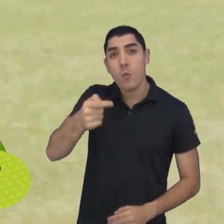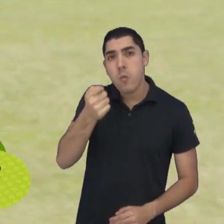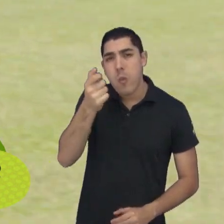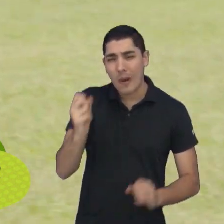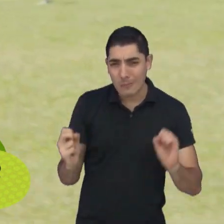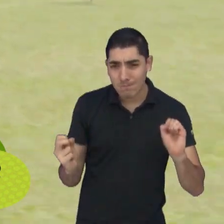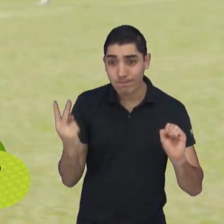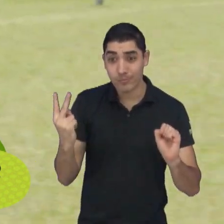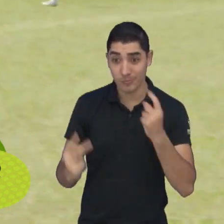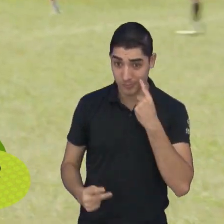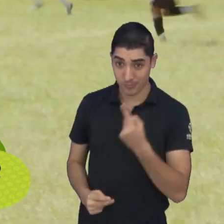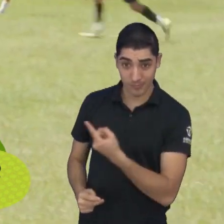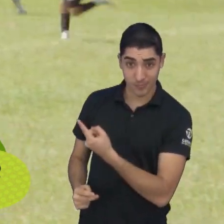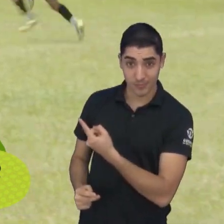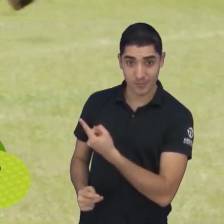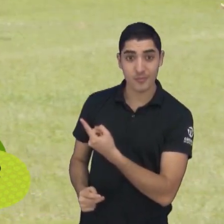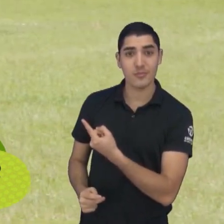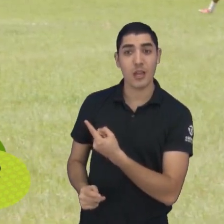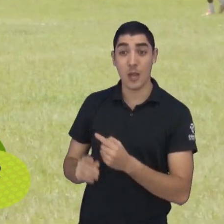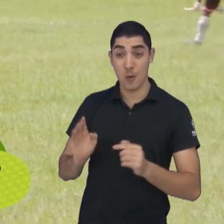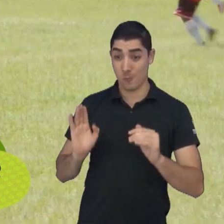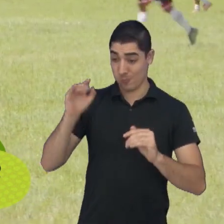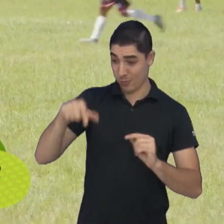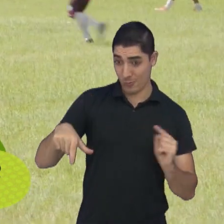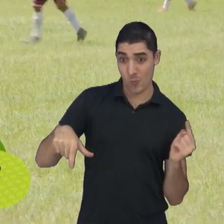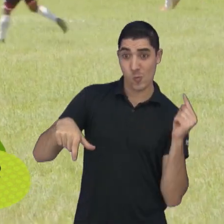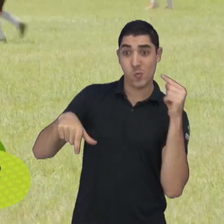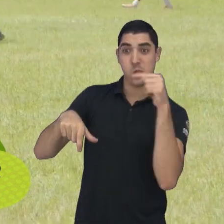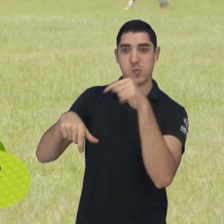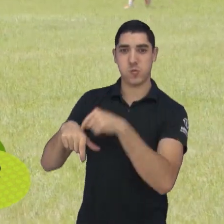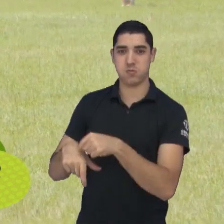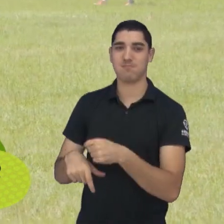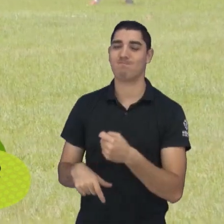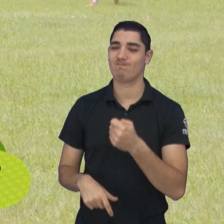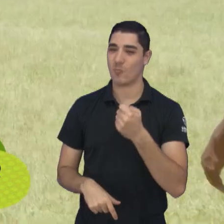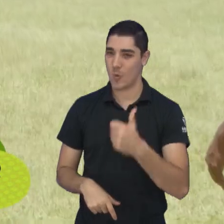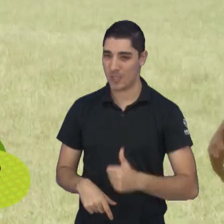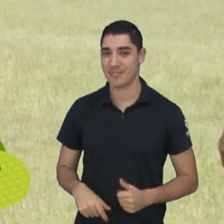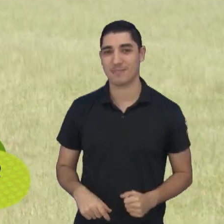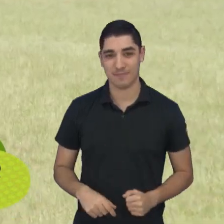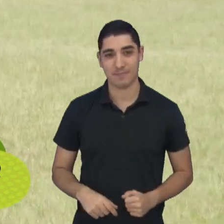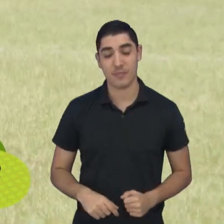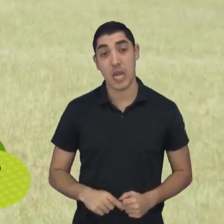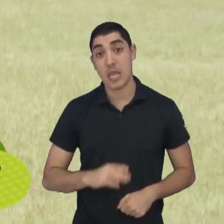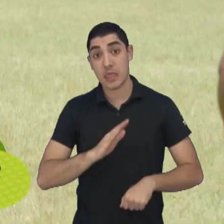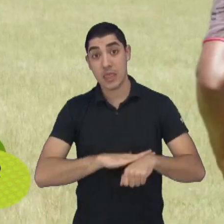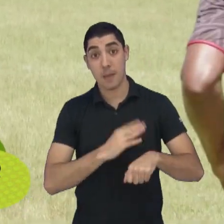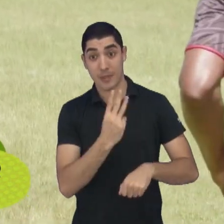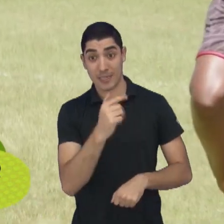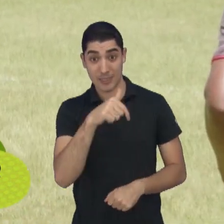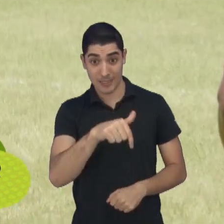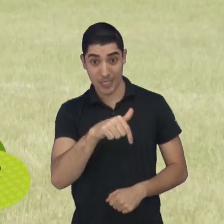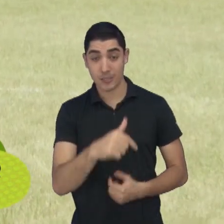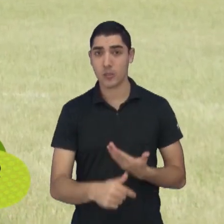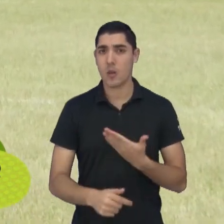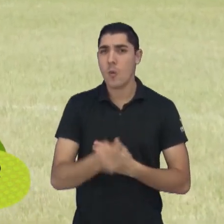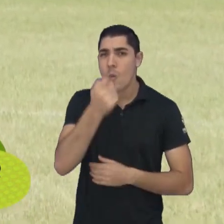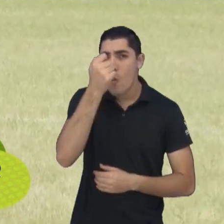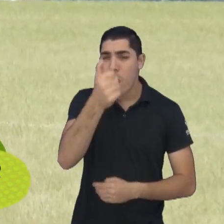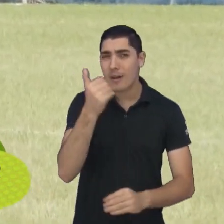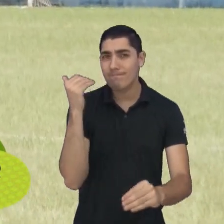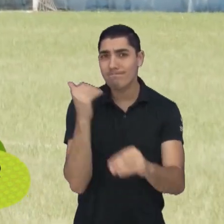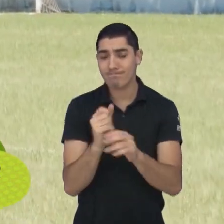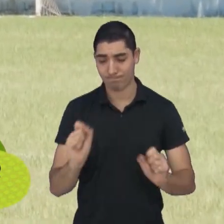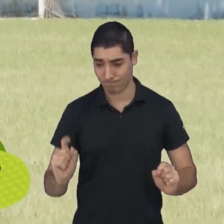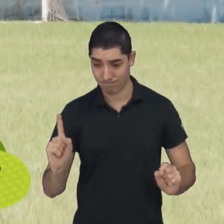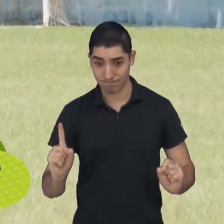com o Domingos, que tocou por cima do gol na saída do goleiro Neneca. Aos 37 minutos, quase o empate